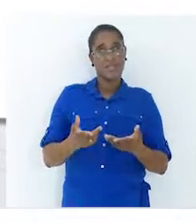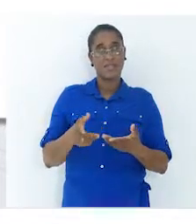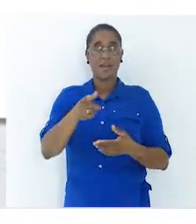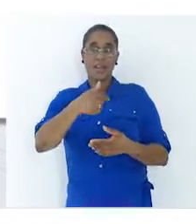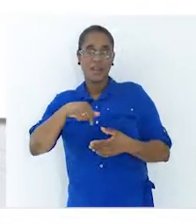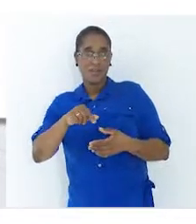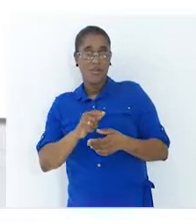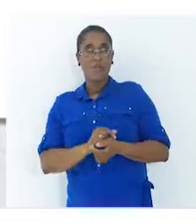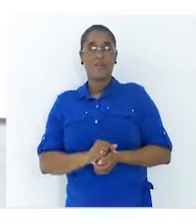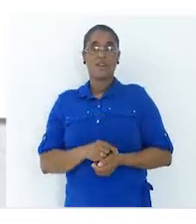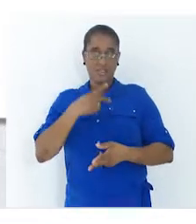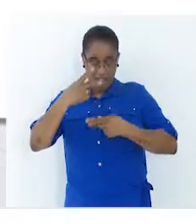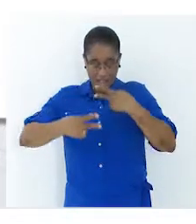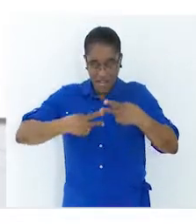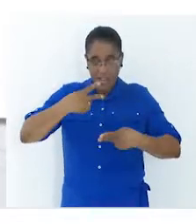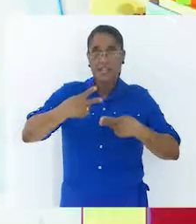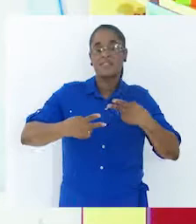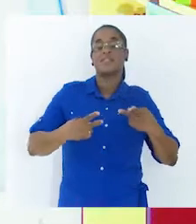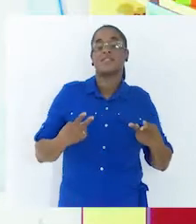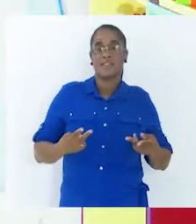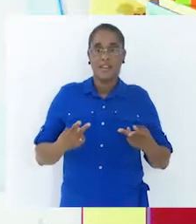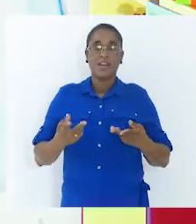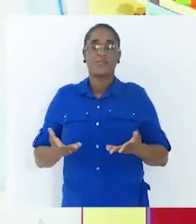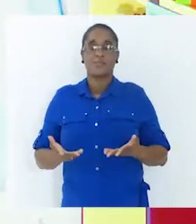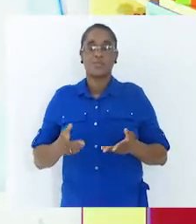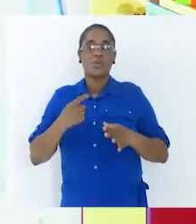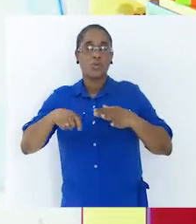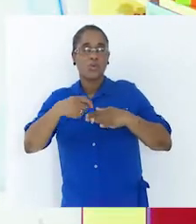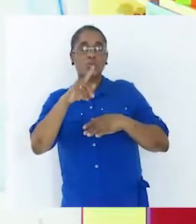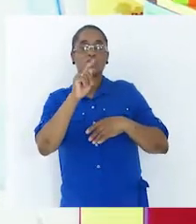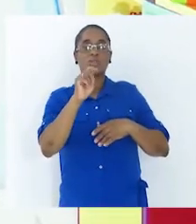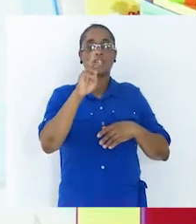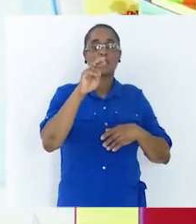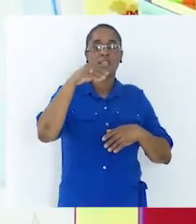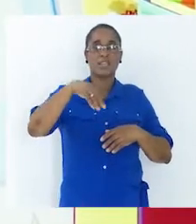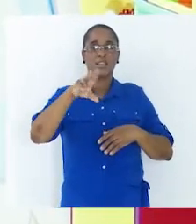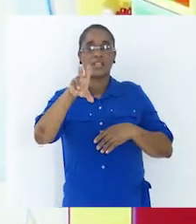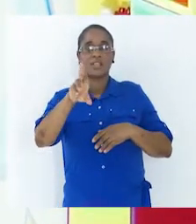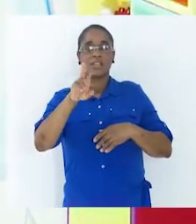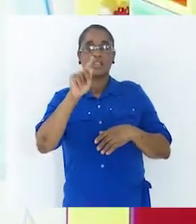nós analisarmos e o recurso expressivo está presente